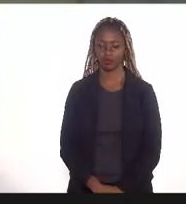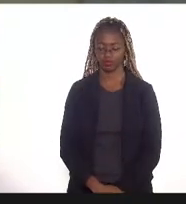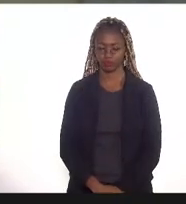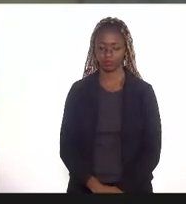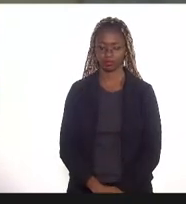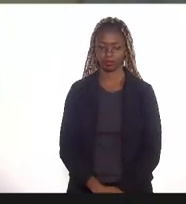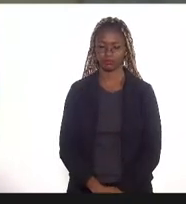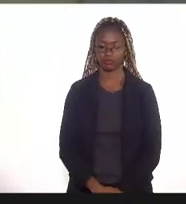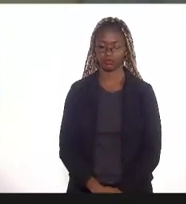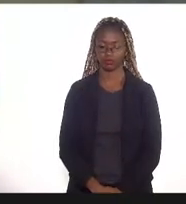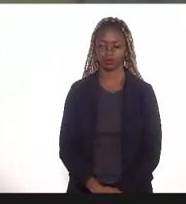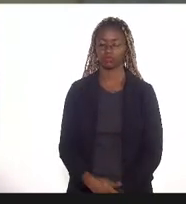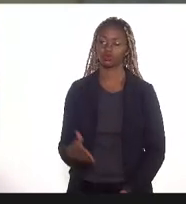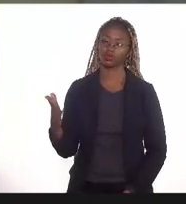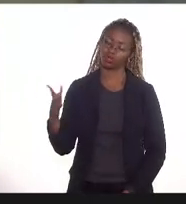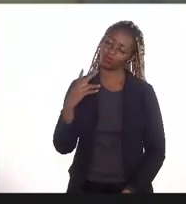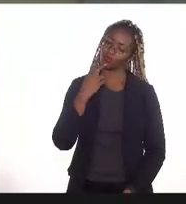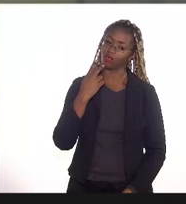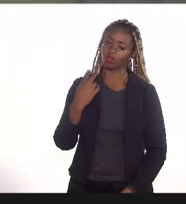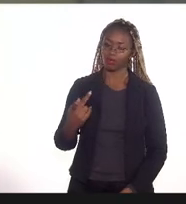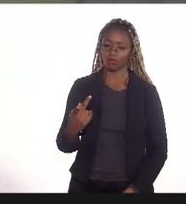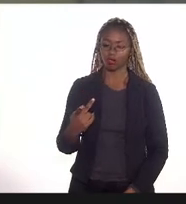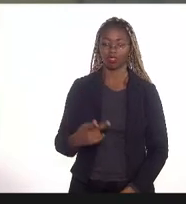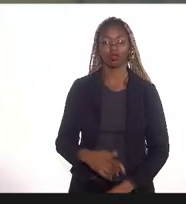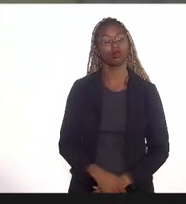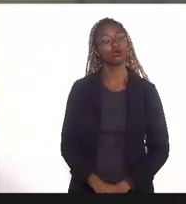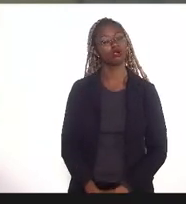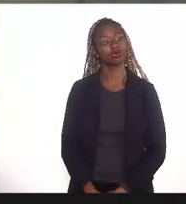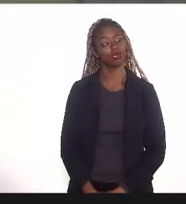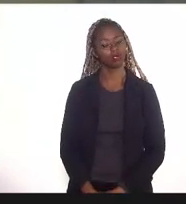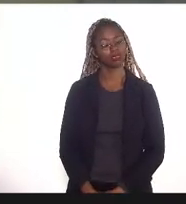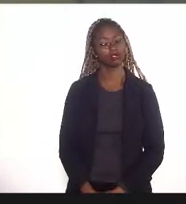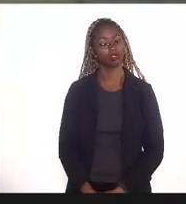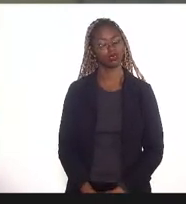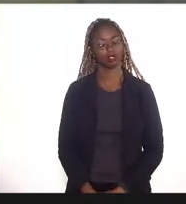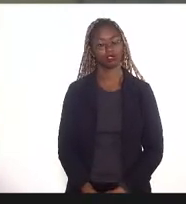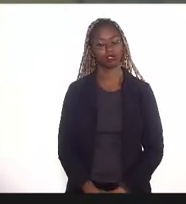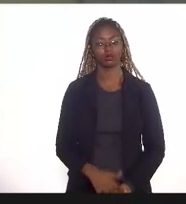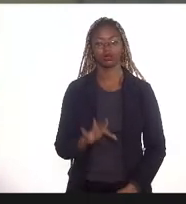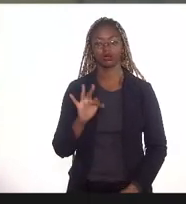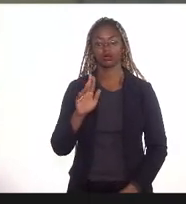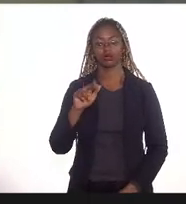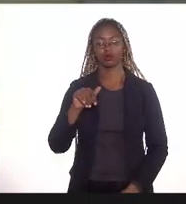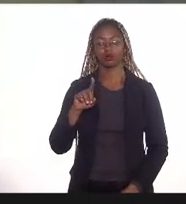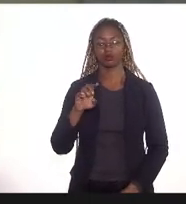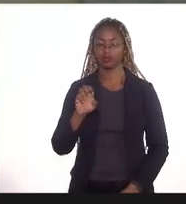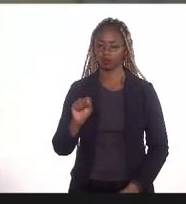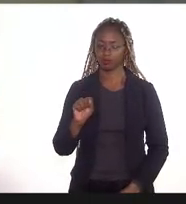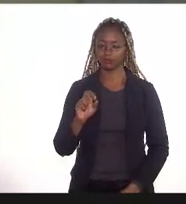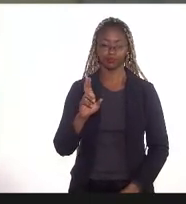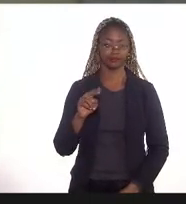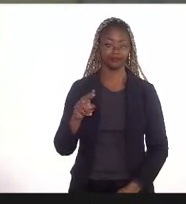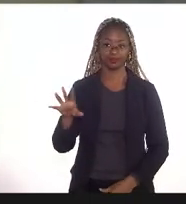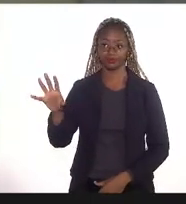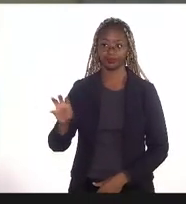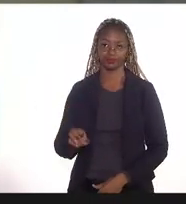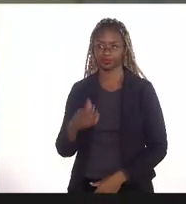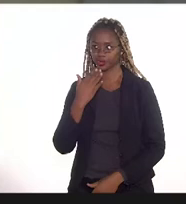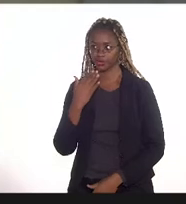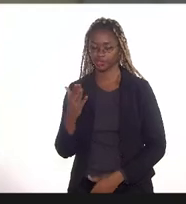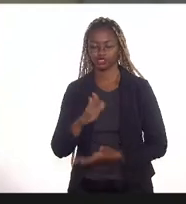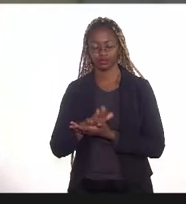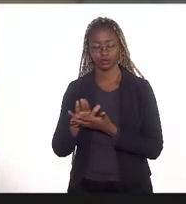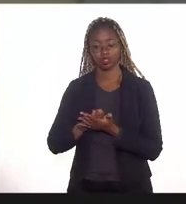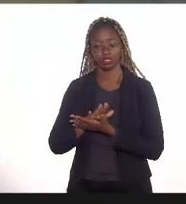que, nesses últimos 2 anos, o Fundes não foi acionado.